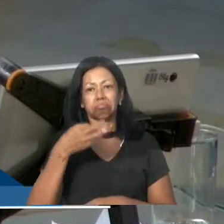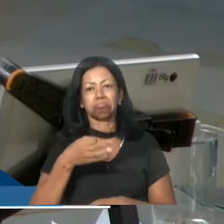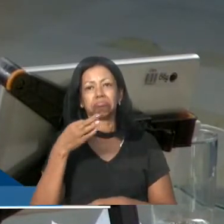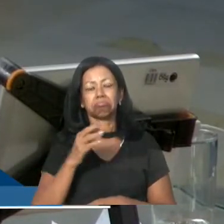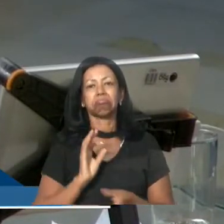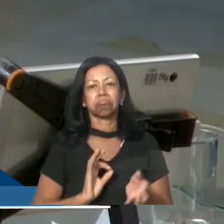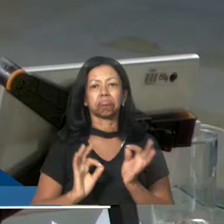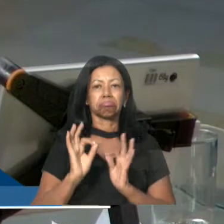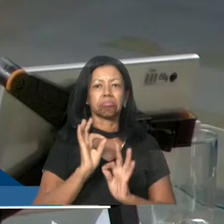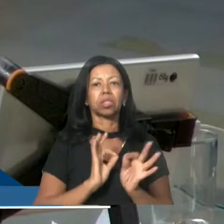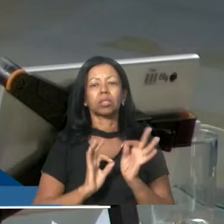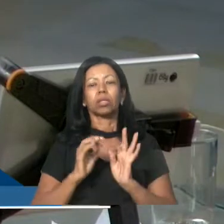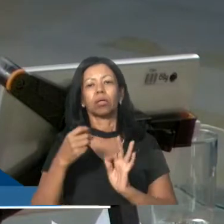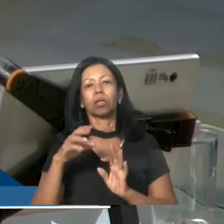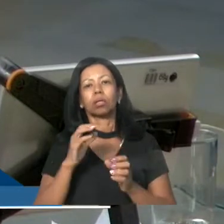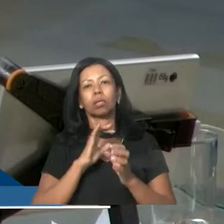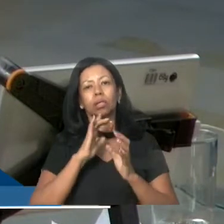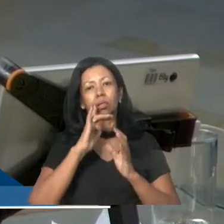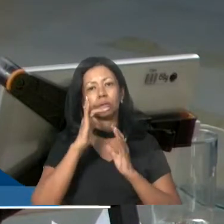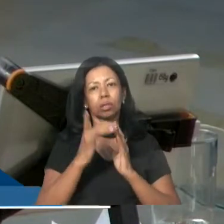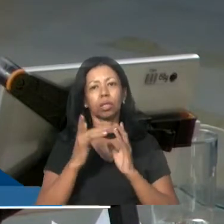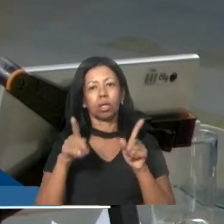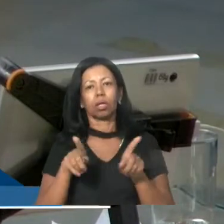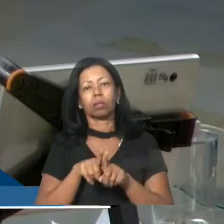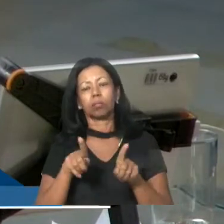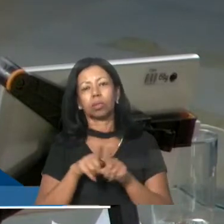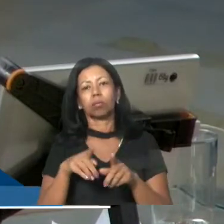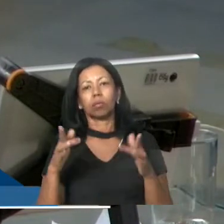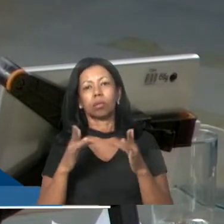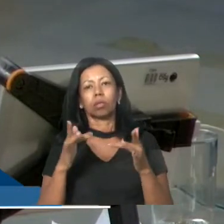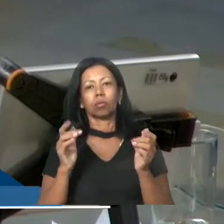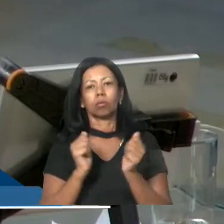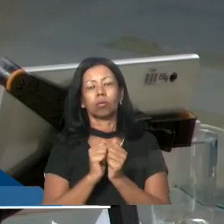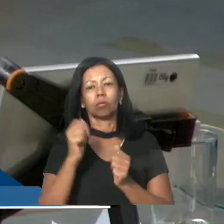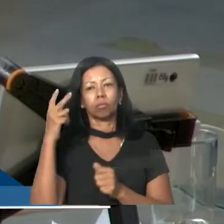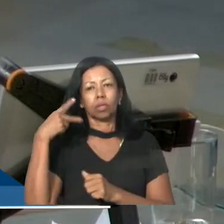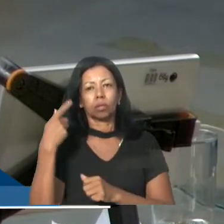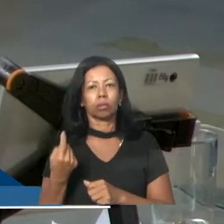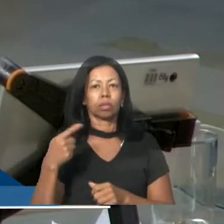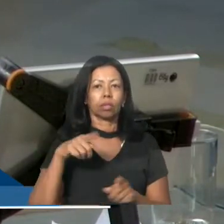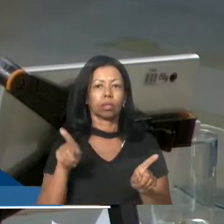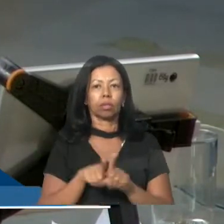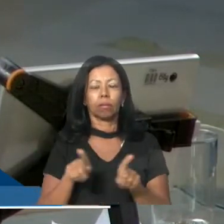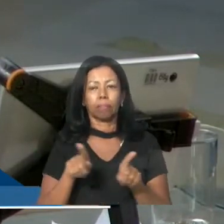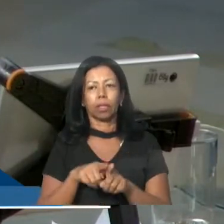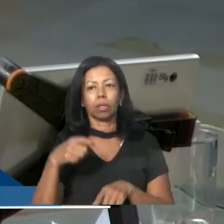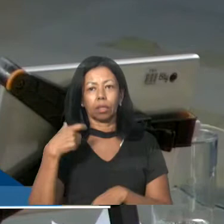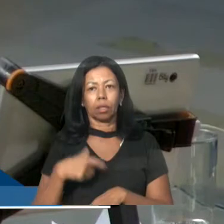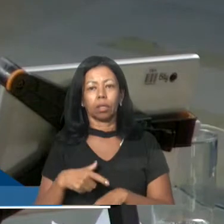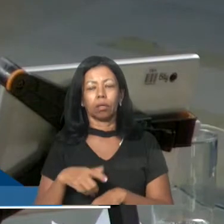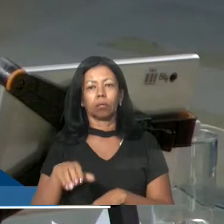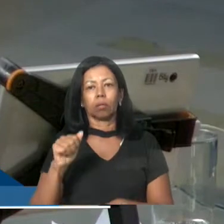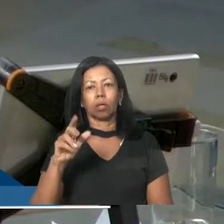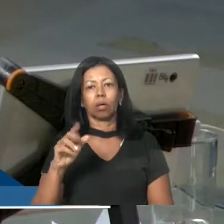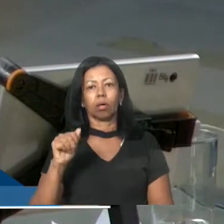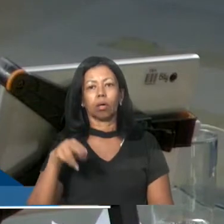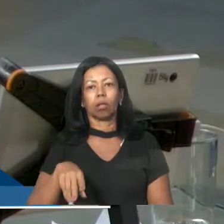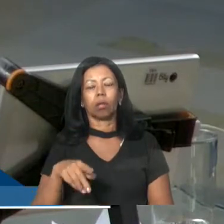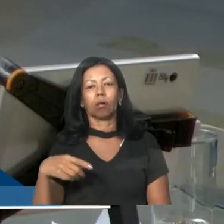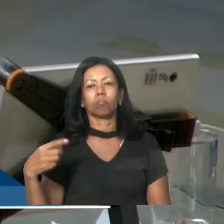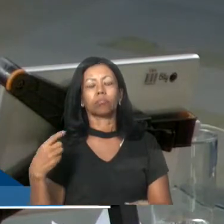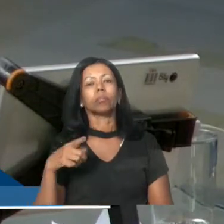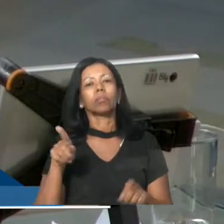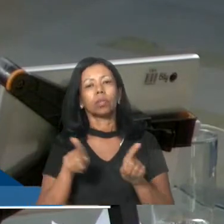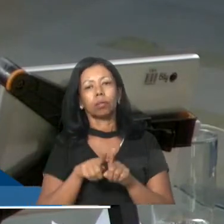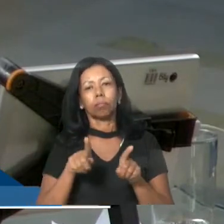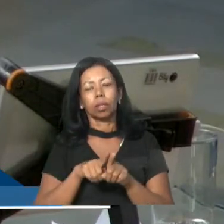nas redes sociais, entrando em contato com alguns vereadores aqui também. Eu, vereador Alan Matias, entrei em contato